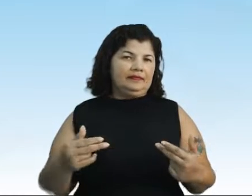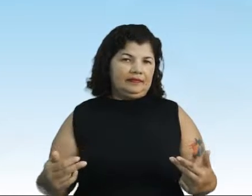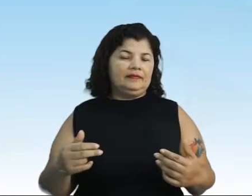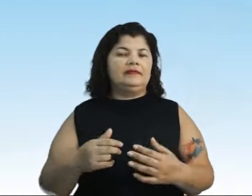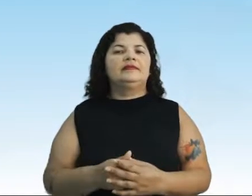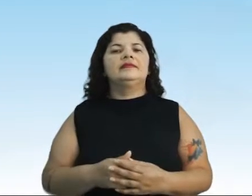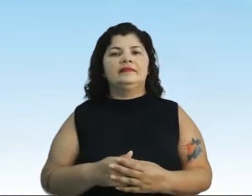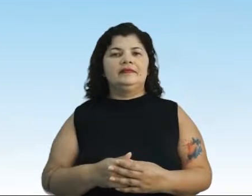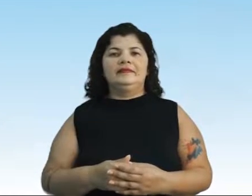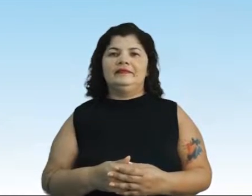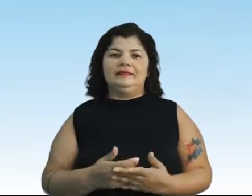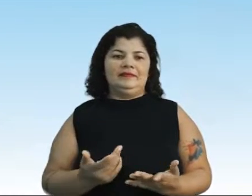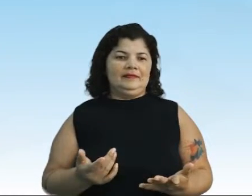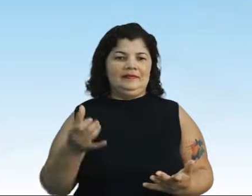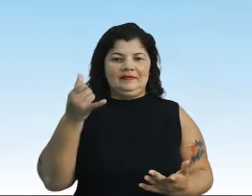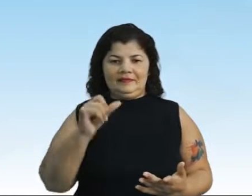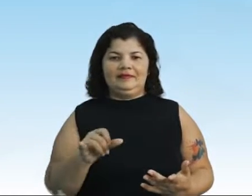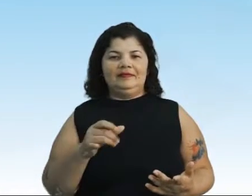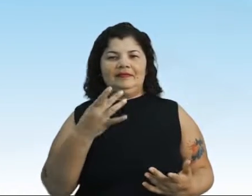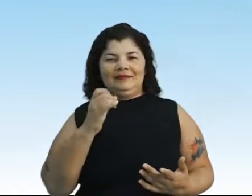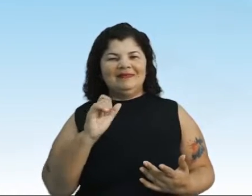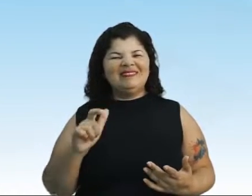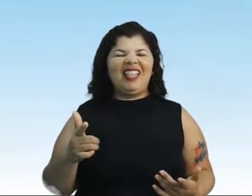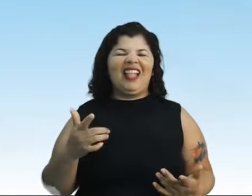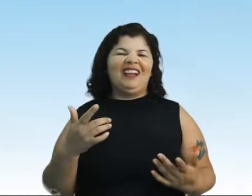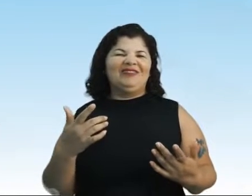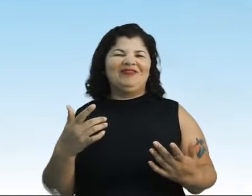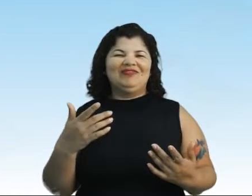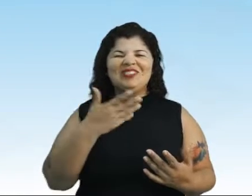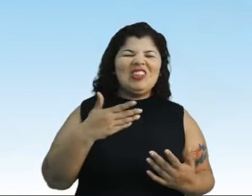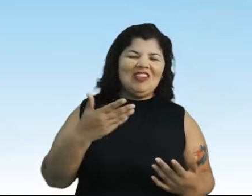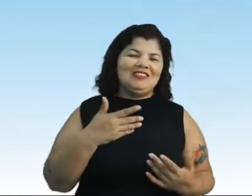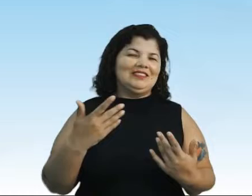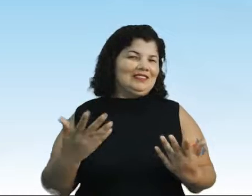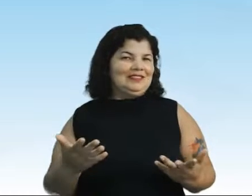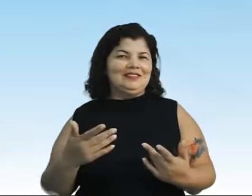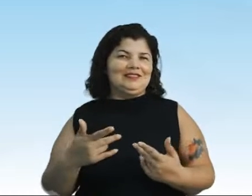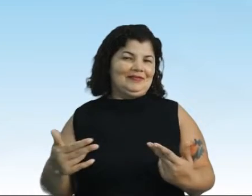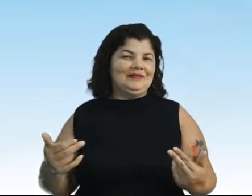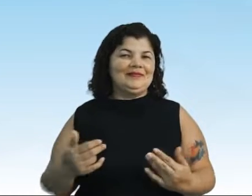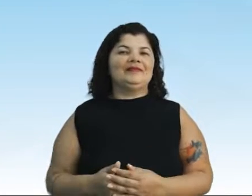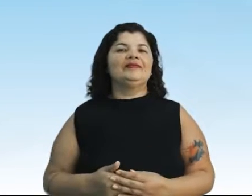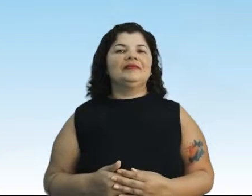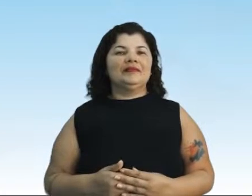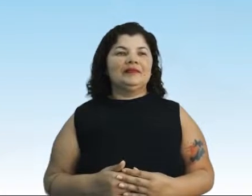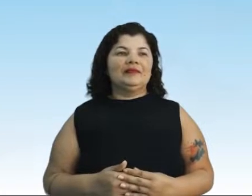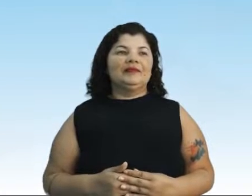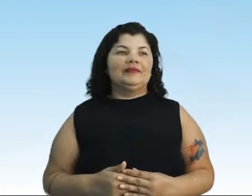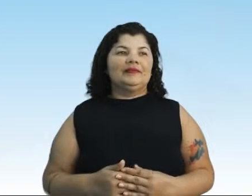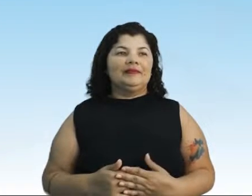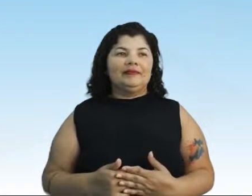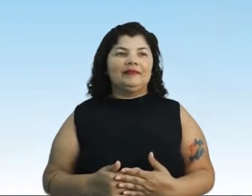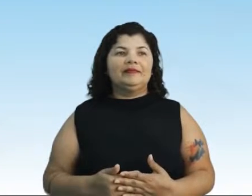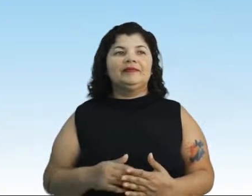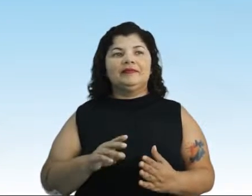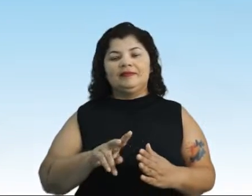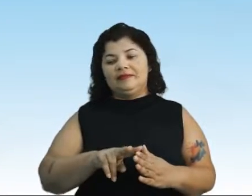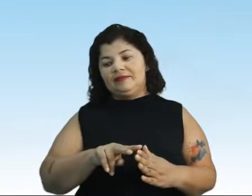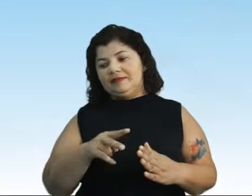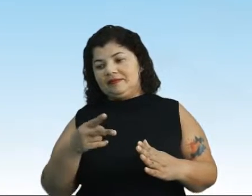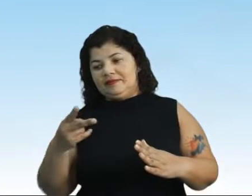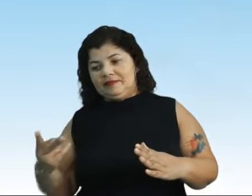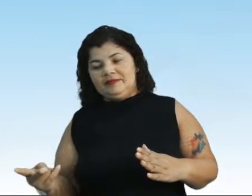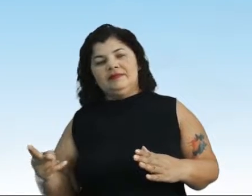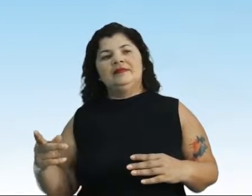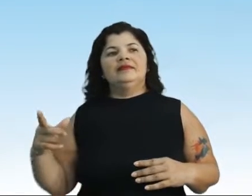para não poder queimar, deixar salgado, doce demais, enfim. E ali, do outro lado,